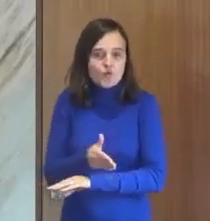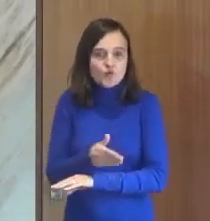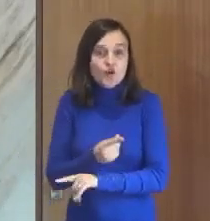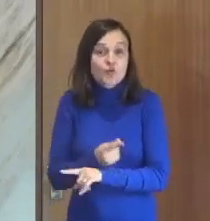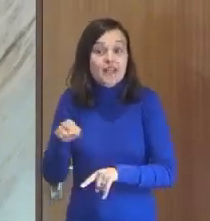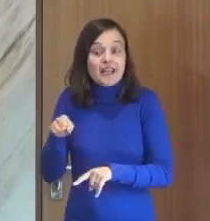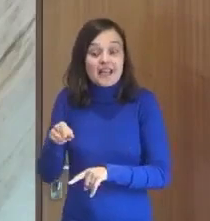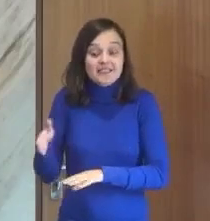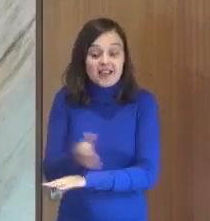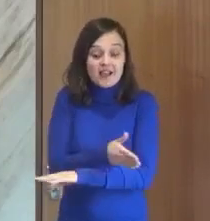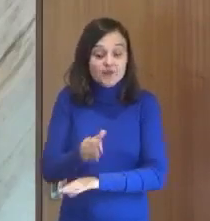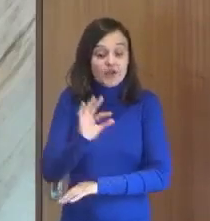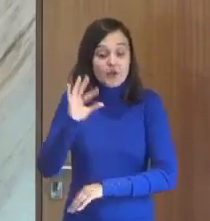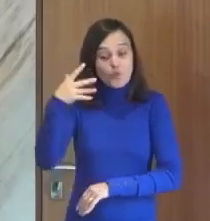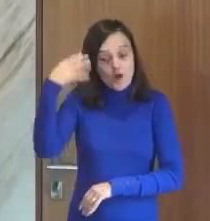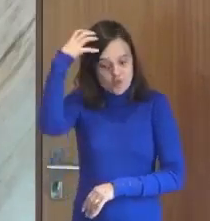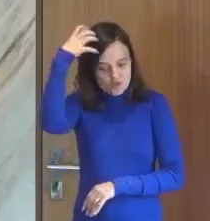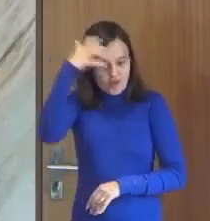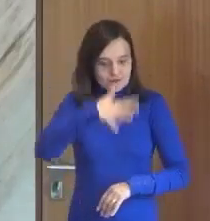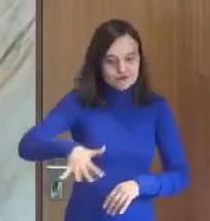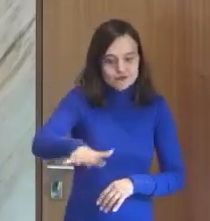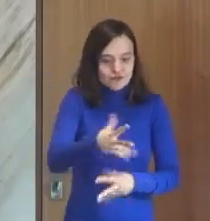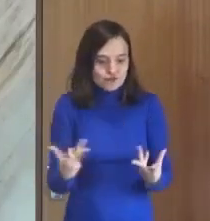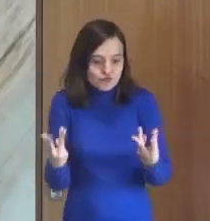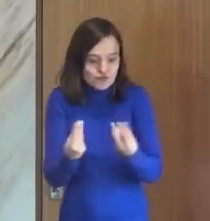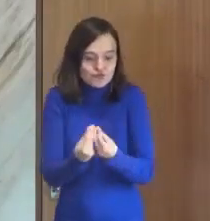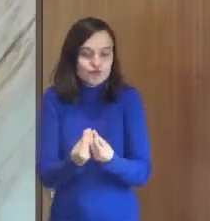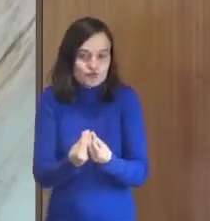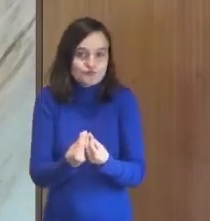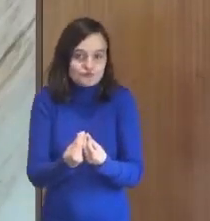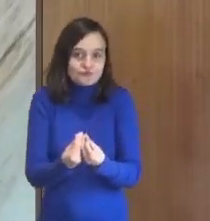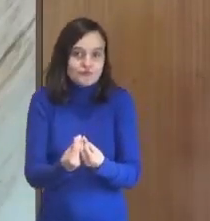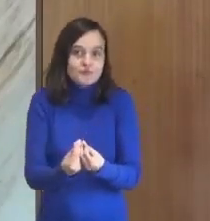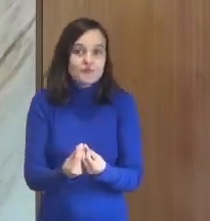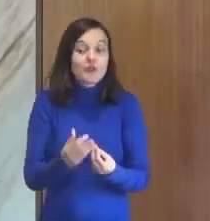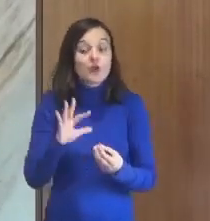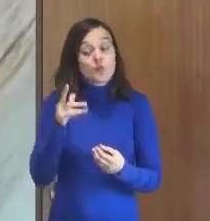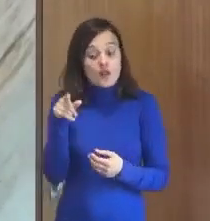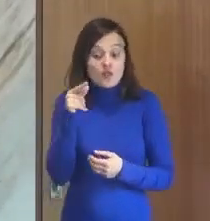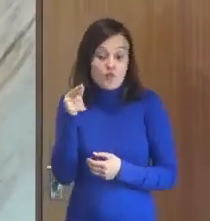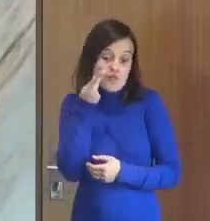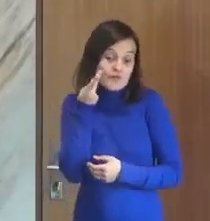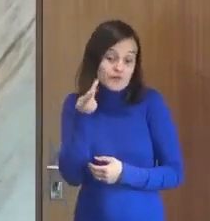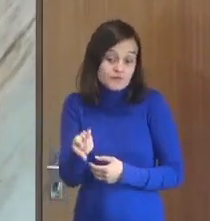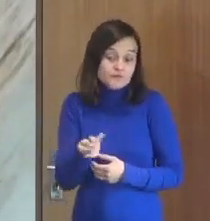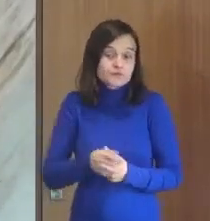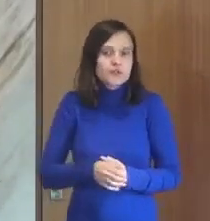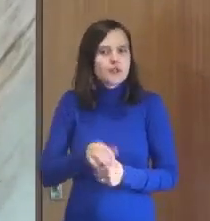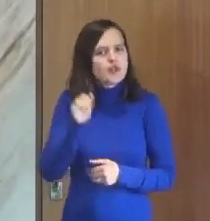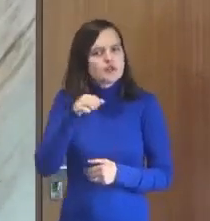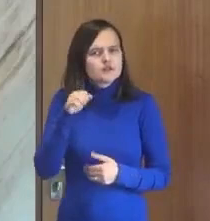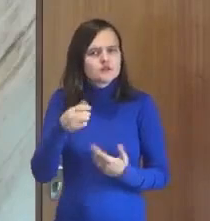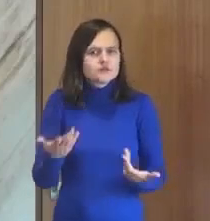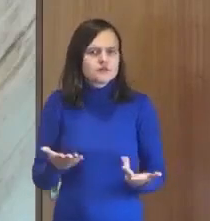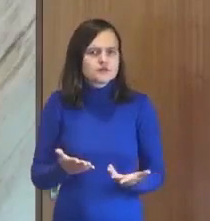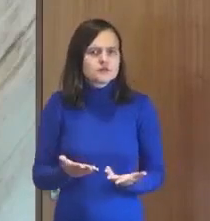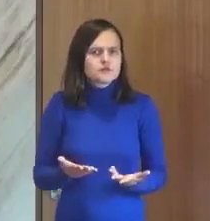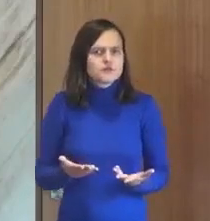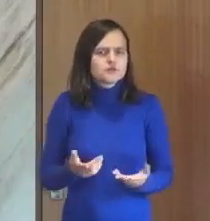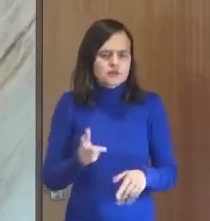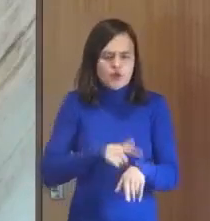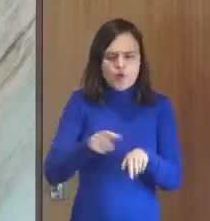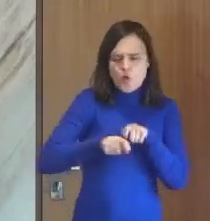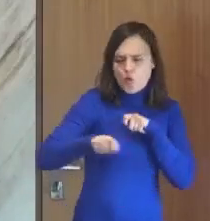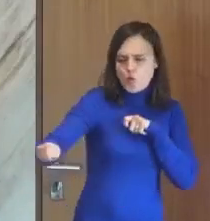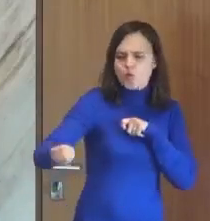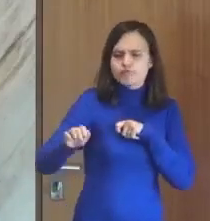nessa altura era quando os reinos estavam juntos, não é? Exatamente. Quando ele viveu? Sim, ele atravessou todo esse